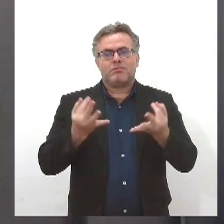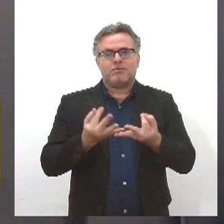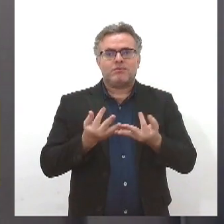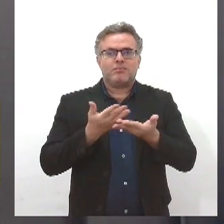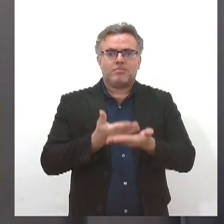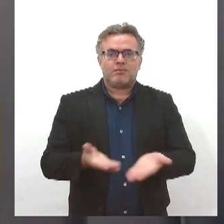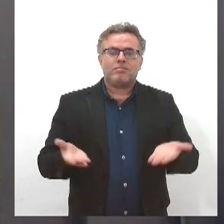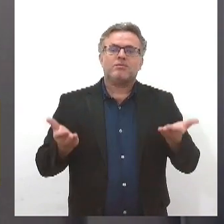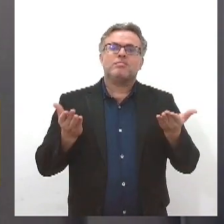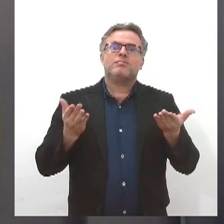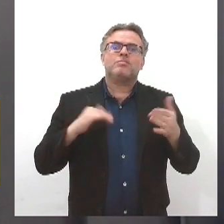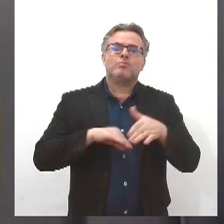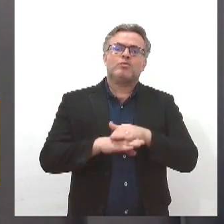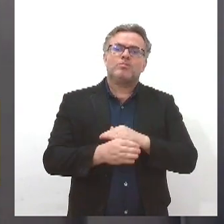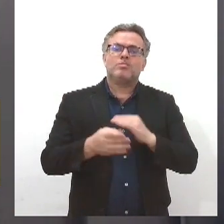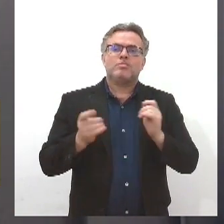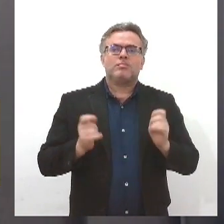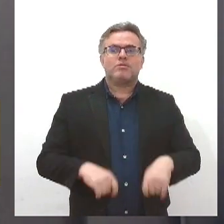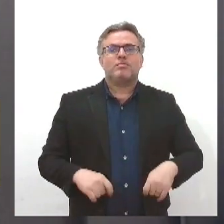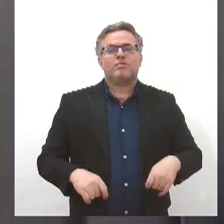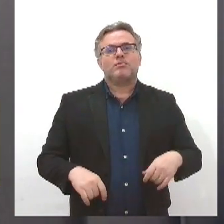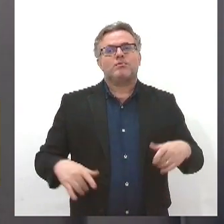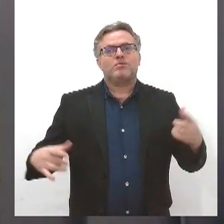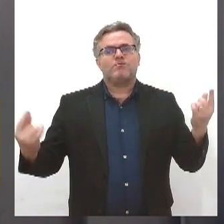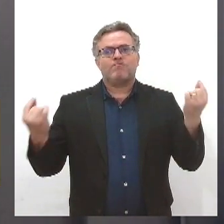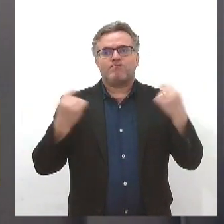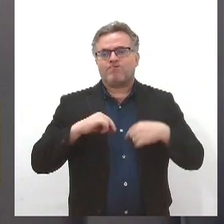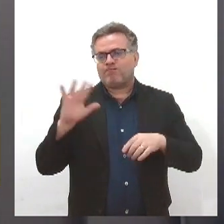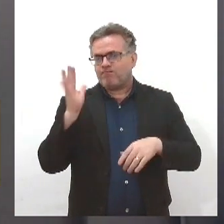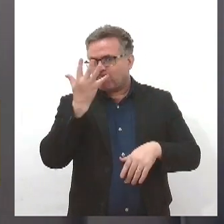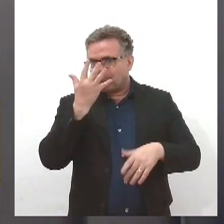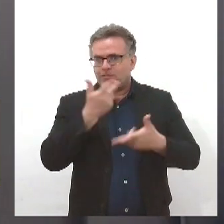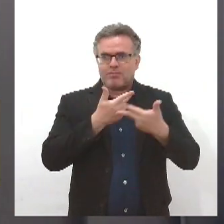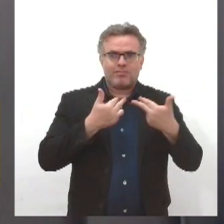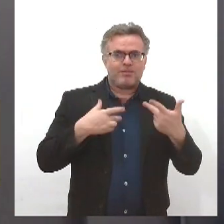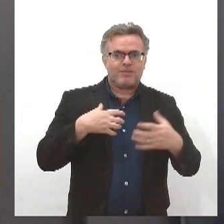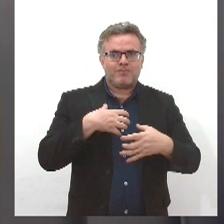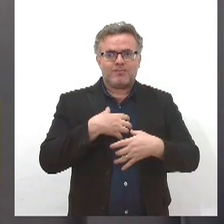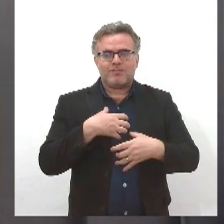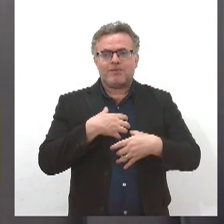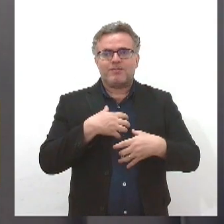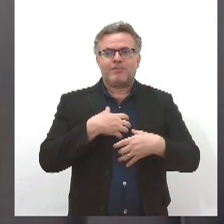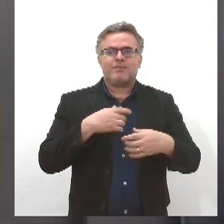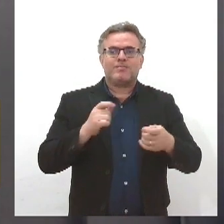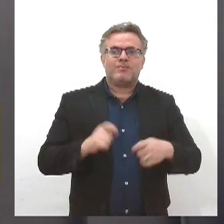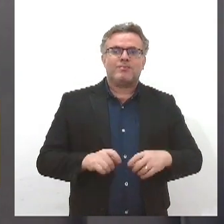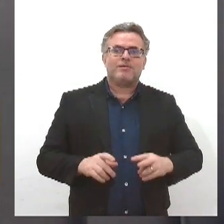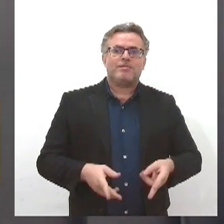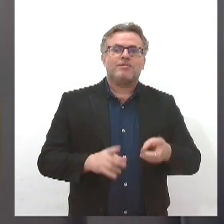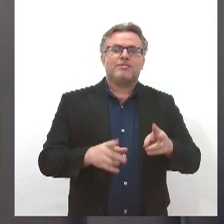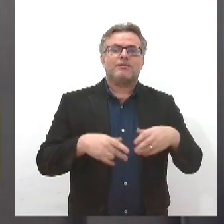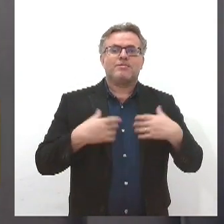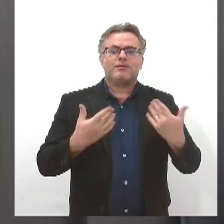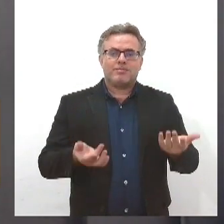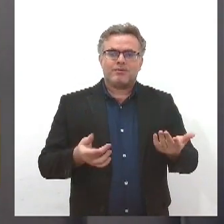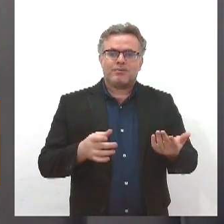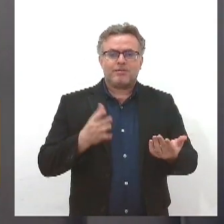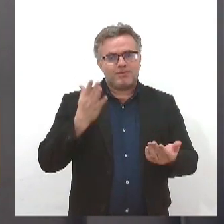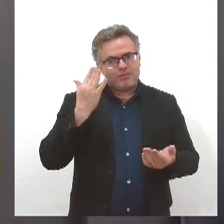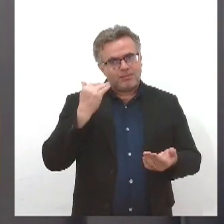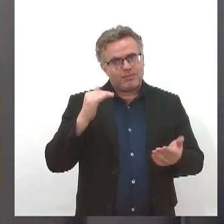costuma ir fantasiado com aquele espírito mesmo dos bloquinhos carnavalescos, apesar de ser num circuito fechado,